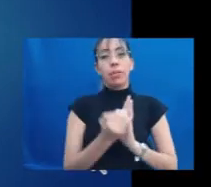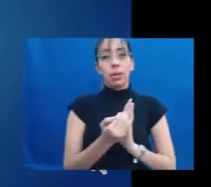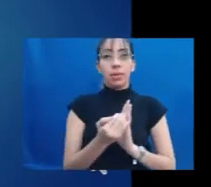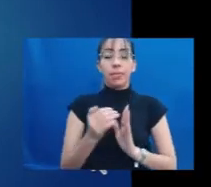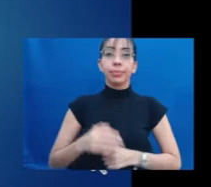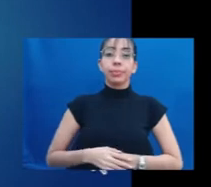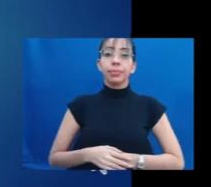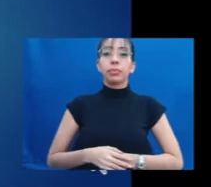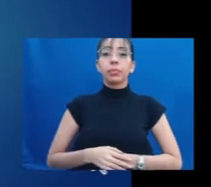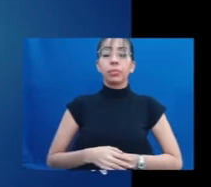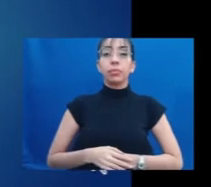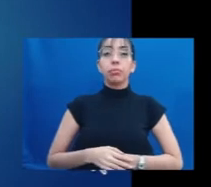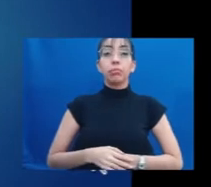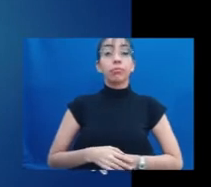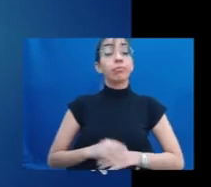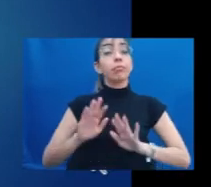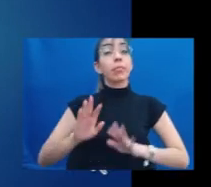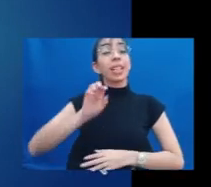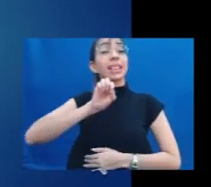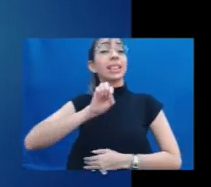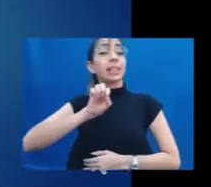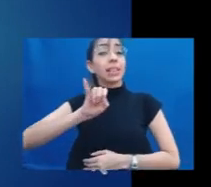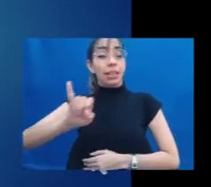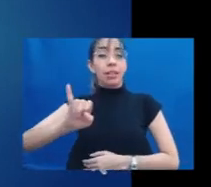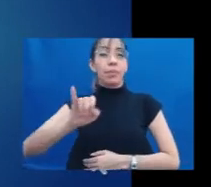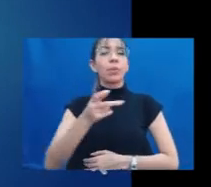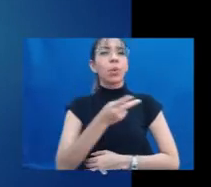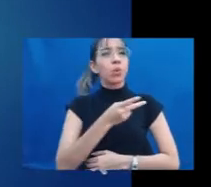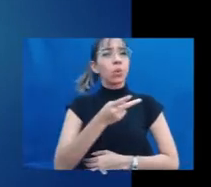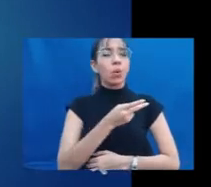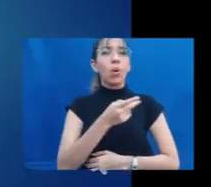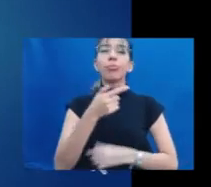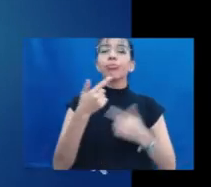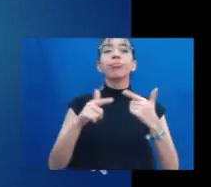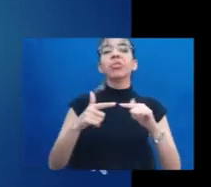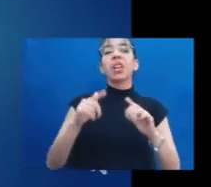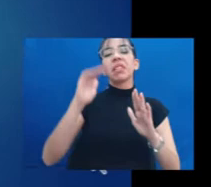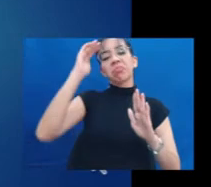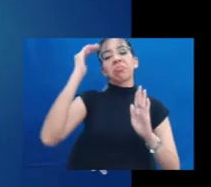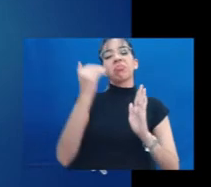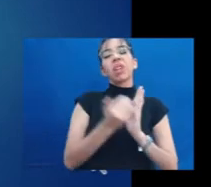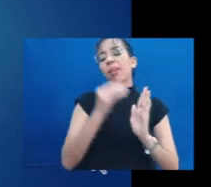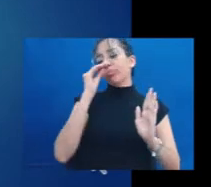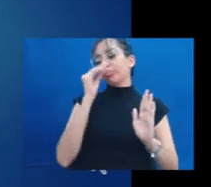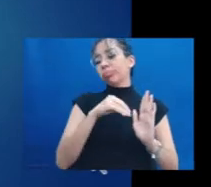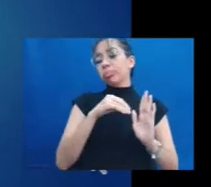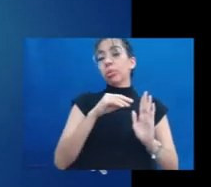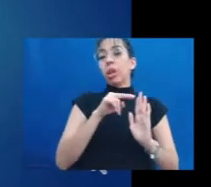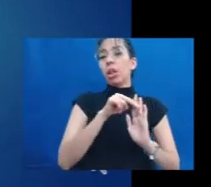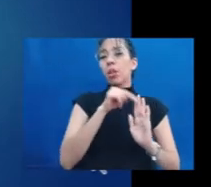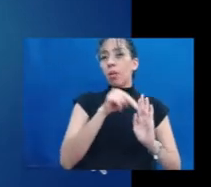de segurança. E se o Henrique e a Maria Clara não tivessem seguido essas normas? Se eles não tivessem usando